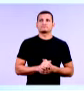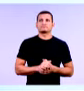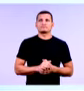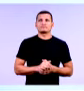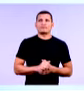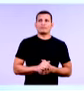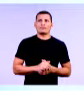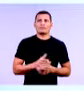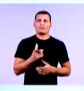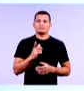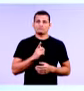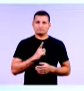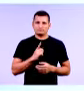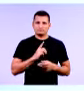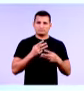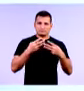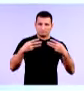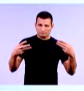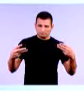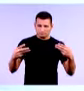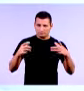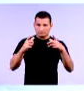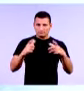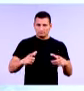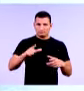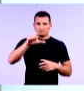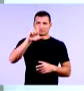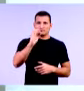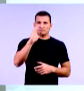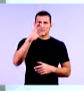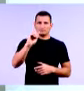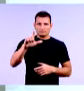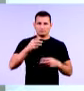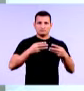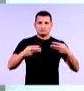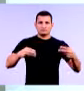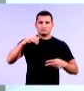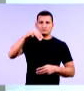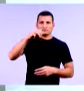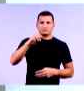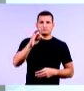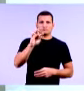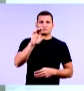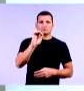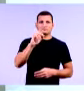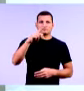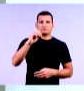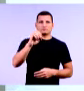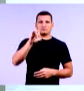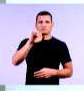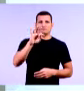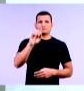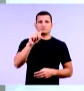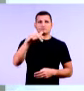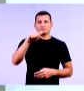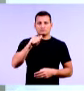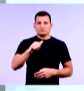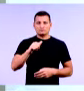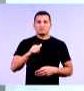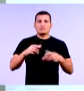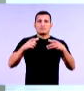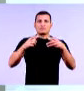então, uma rede local, certo? Uma rede metropolitana, uma rede de longa distância, uma